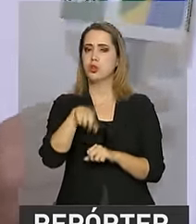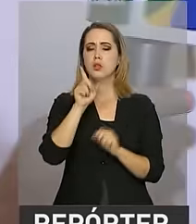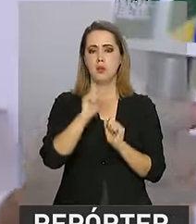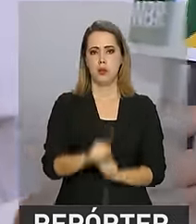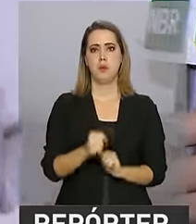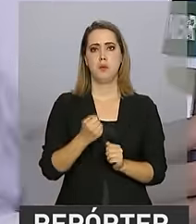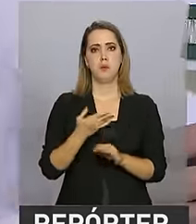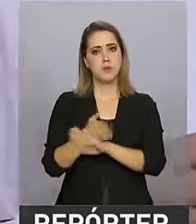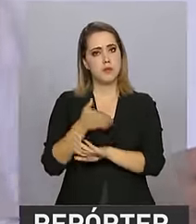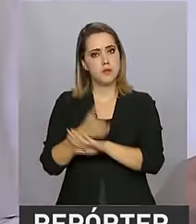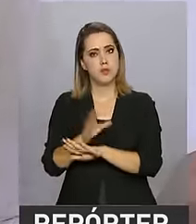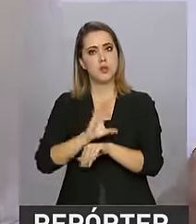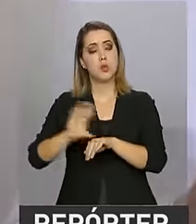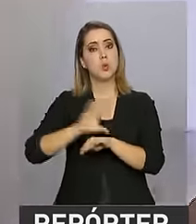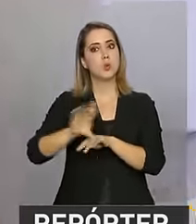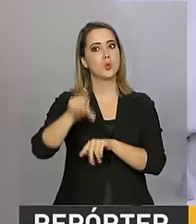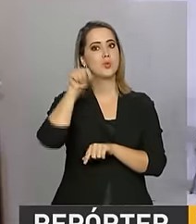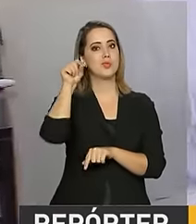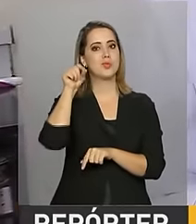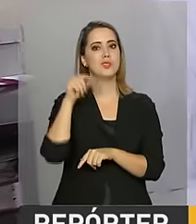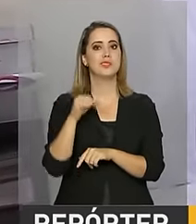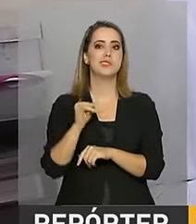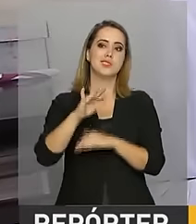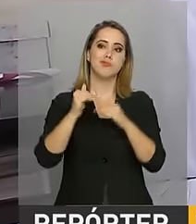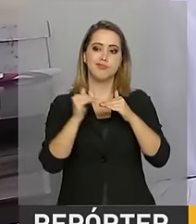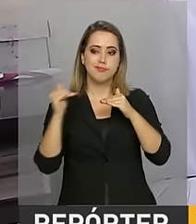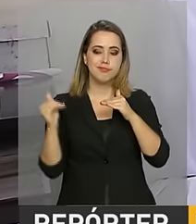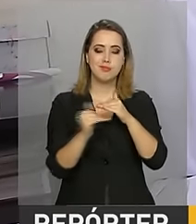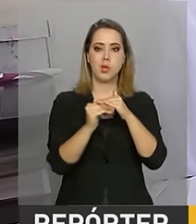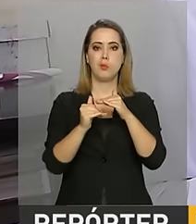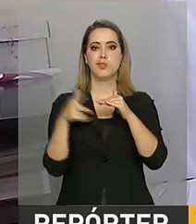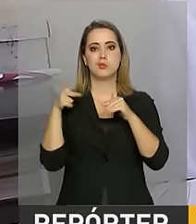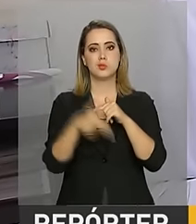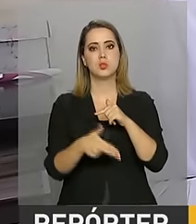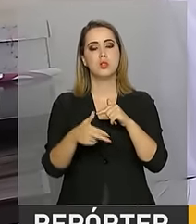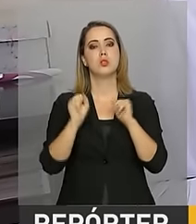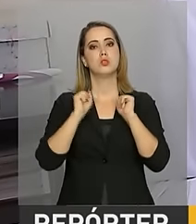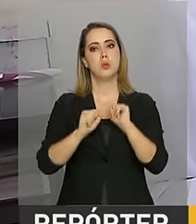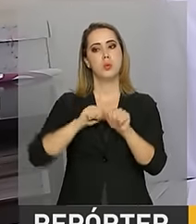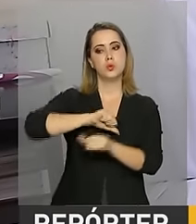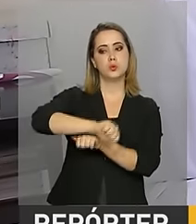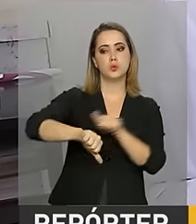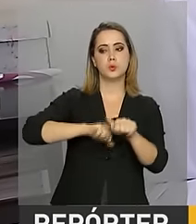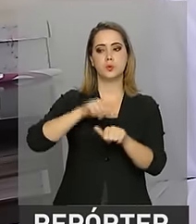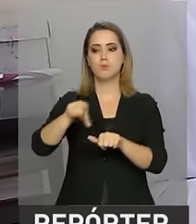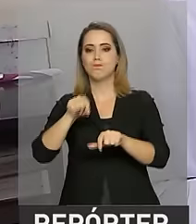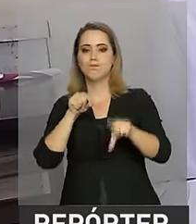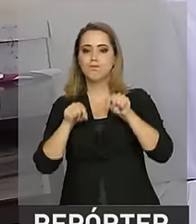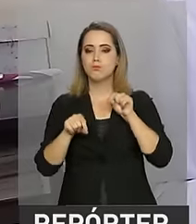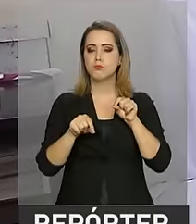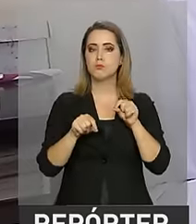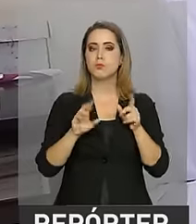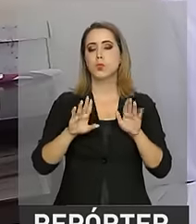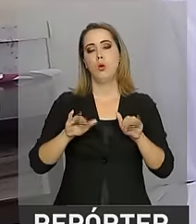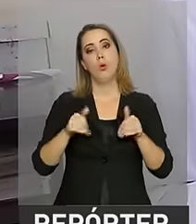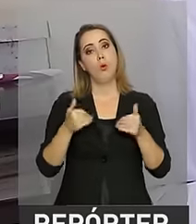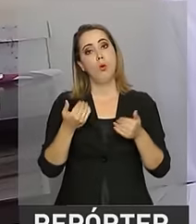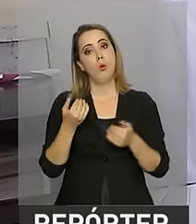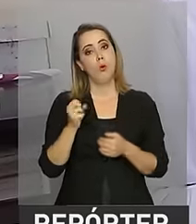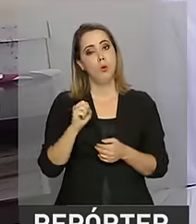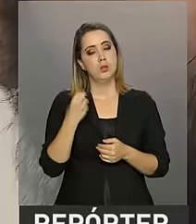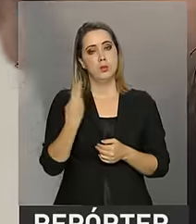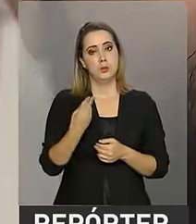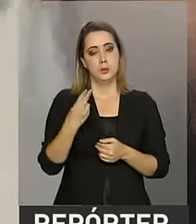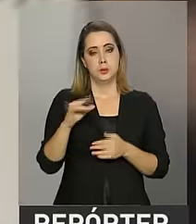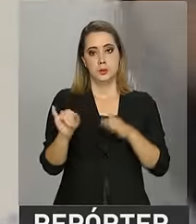entrar no curso desejado se estiver abaixo da nota de corte o candidato pode mudar a opção de curso ou de instituição de